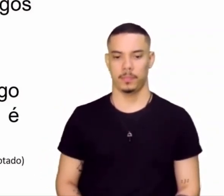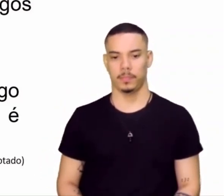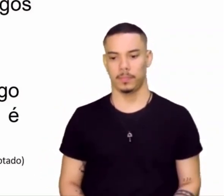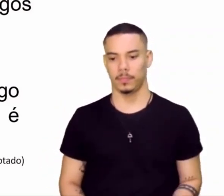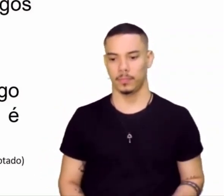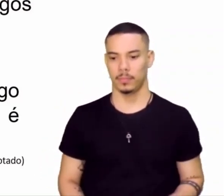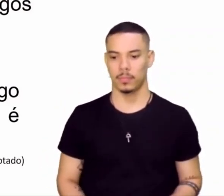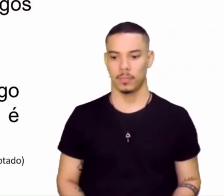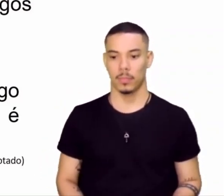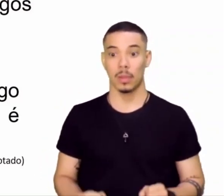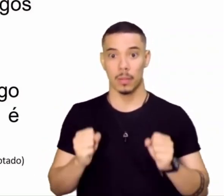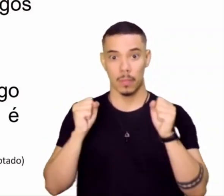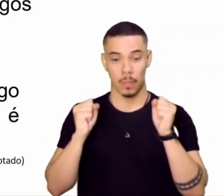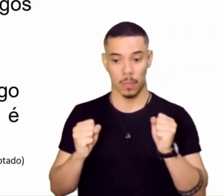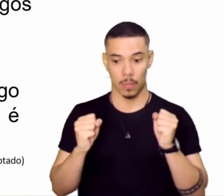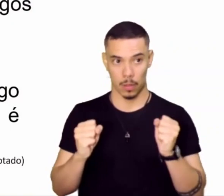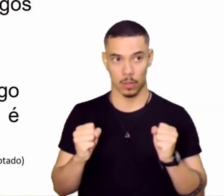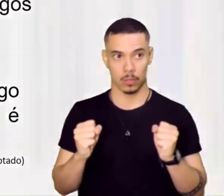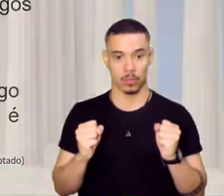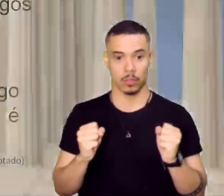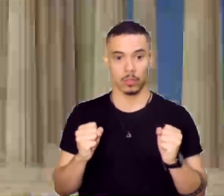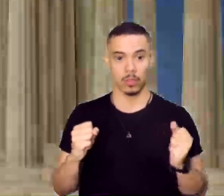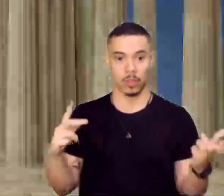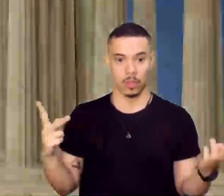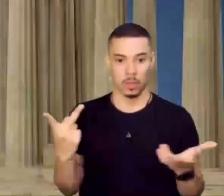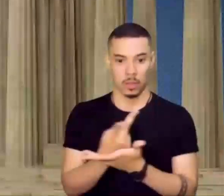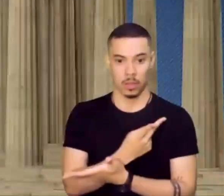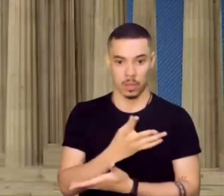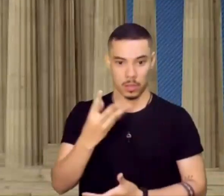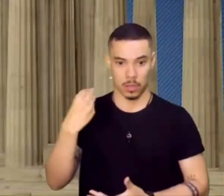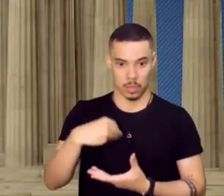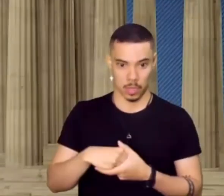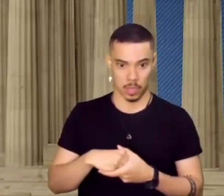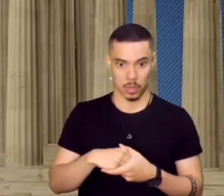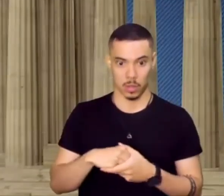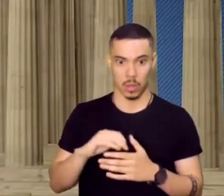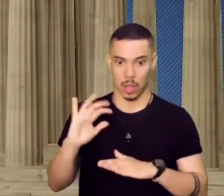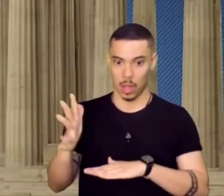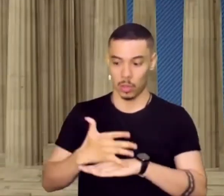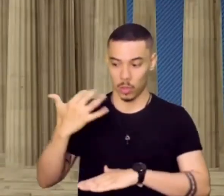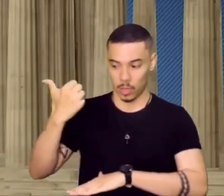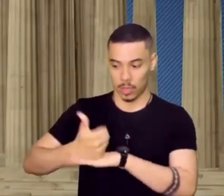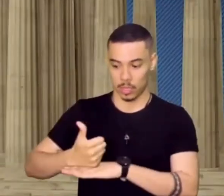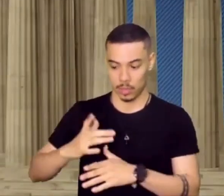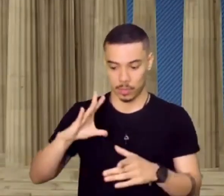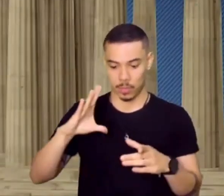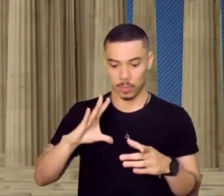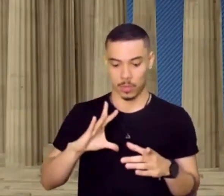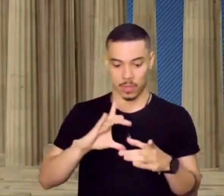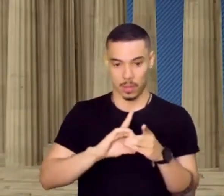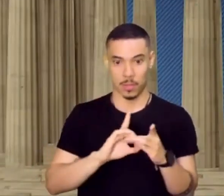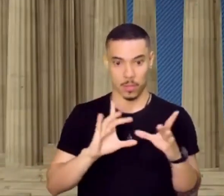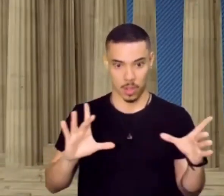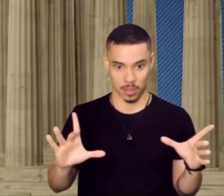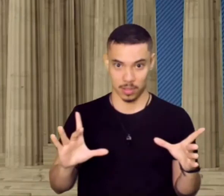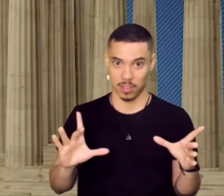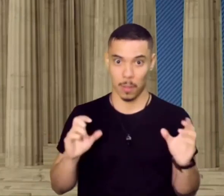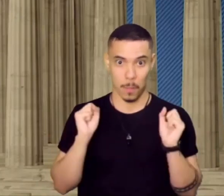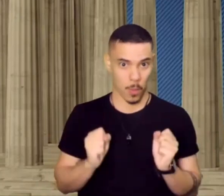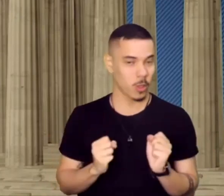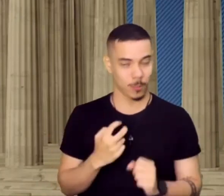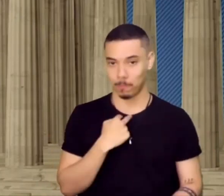Pode socorrer o autoritarismo dentro da democracia? Pode, ocorre. Tá? Poder não pode, mas